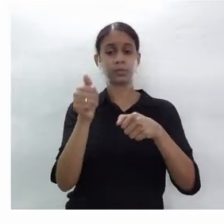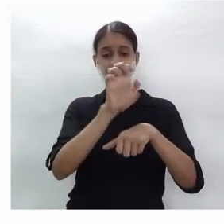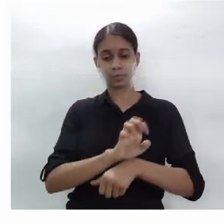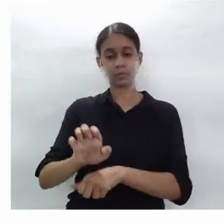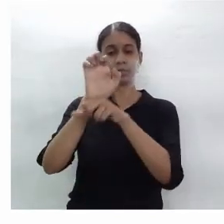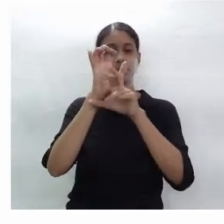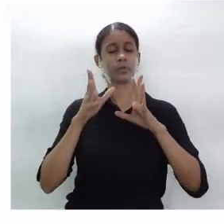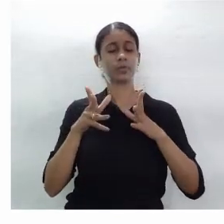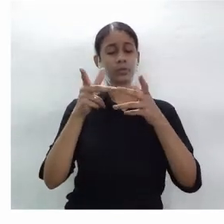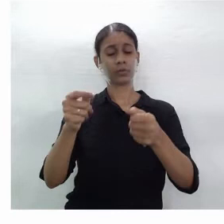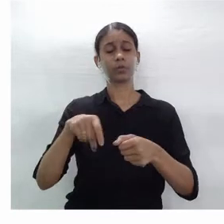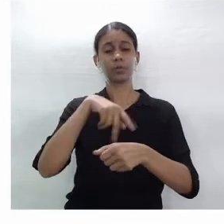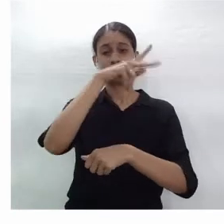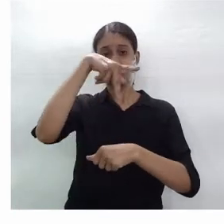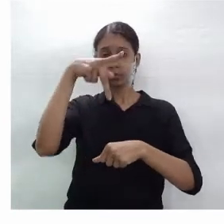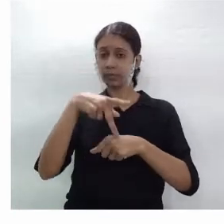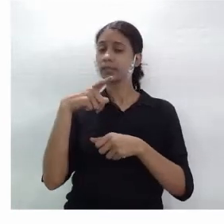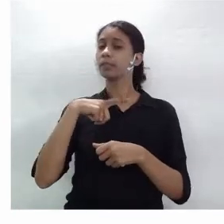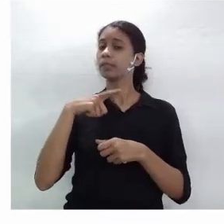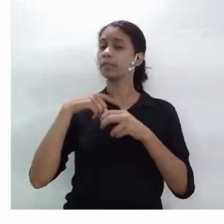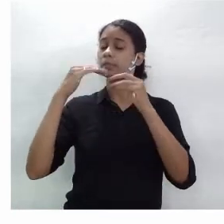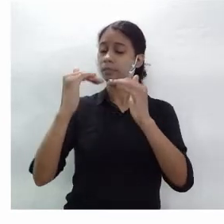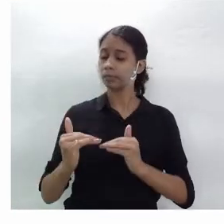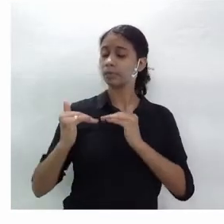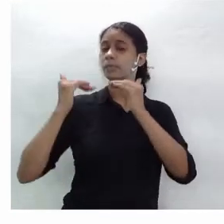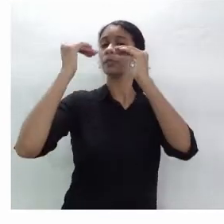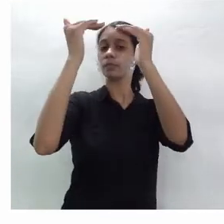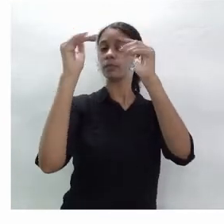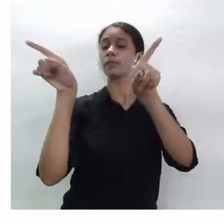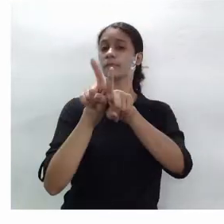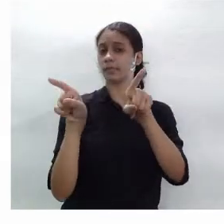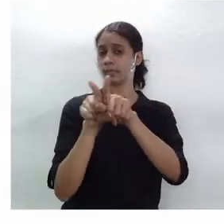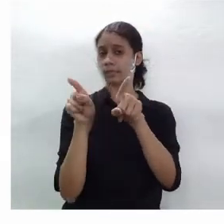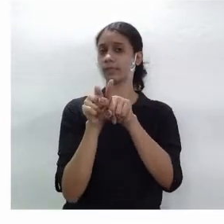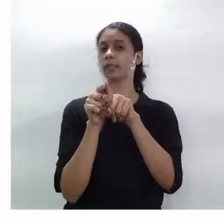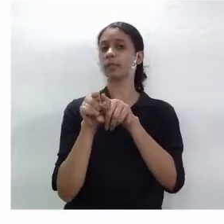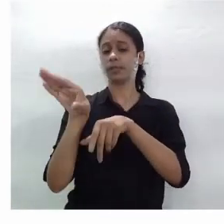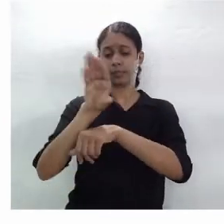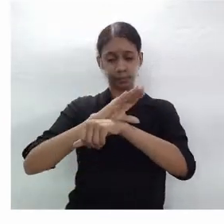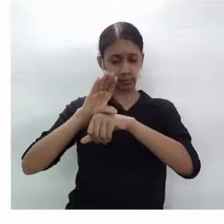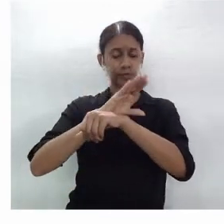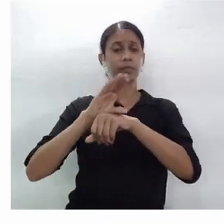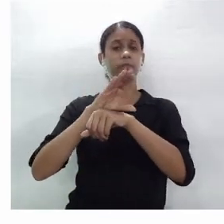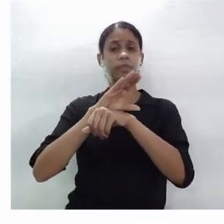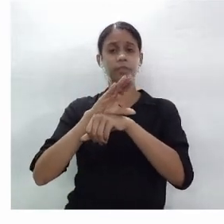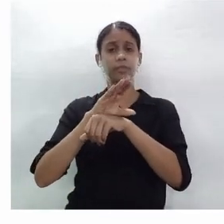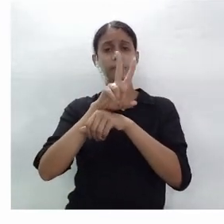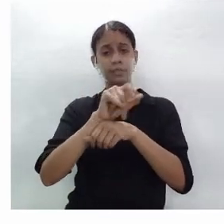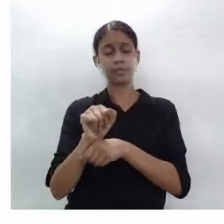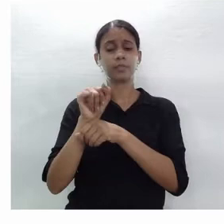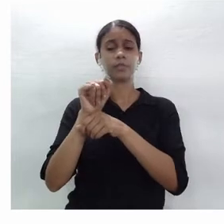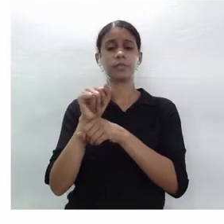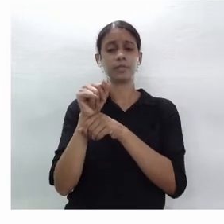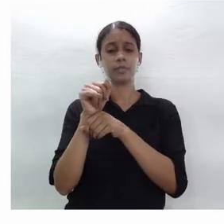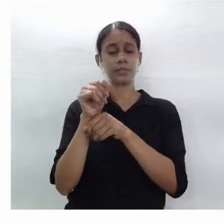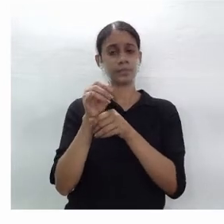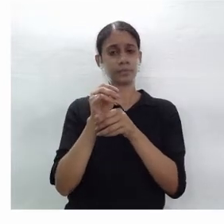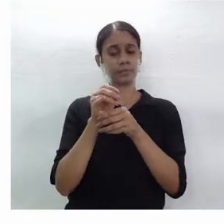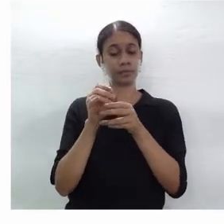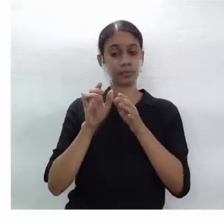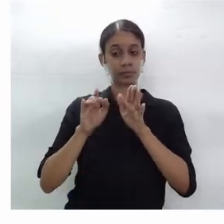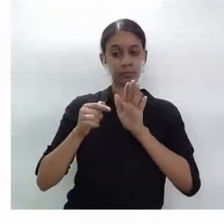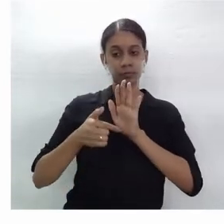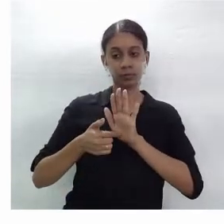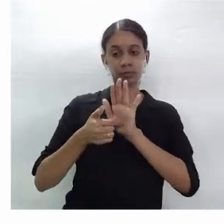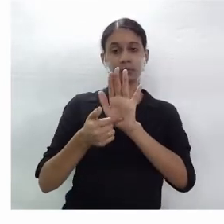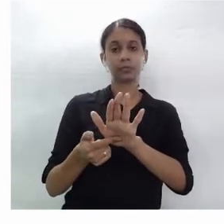toda nação, ela vai ter a soberania, também a Constituição, que vai ser regida pela normatização